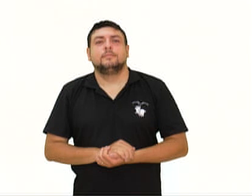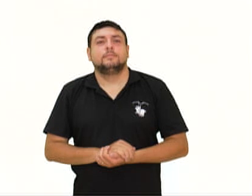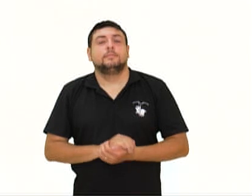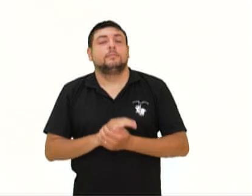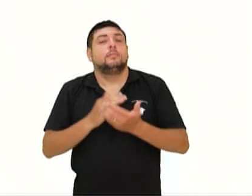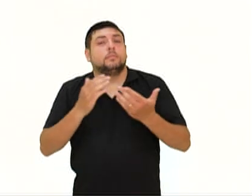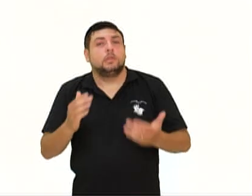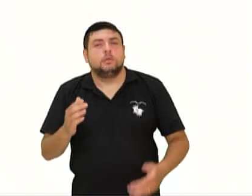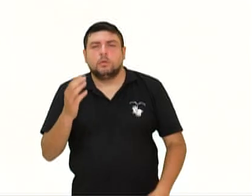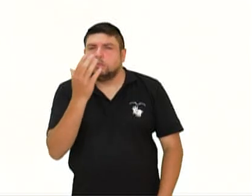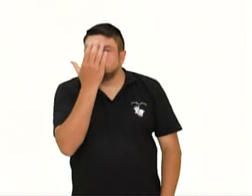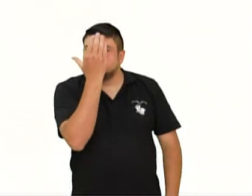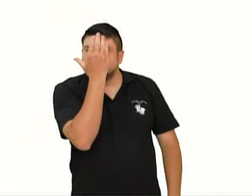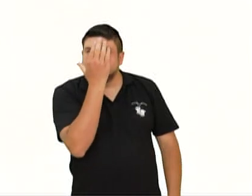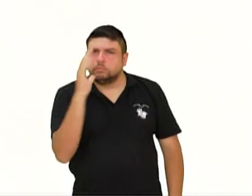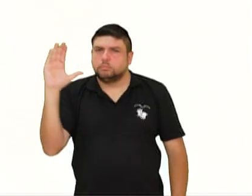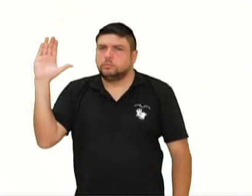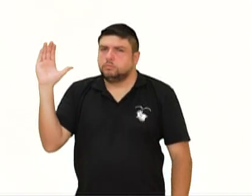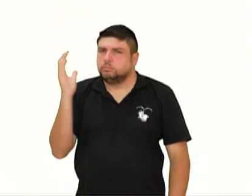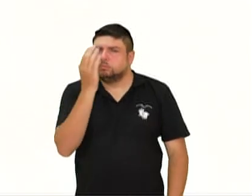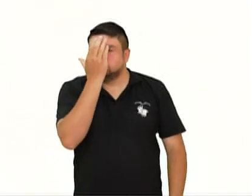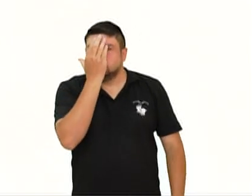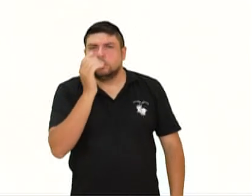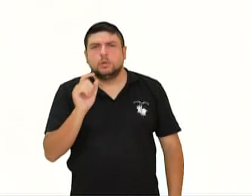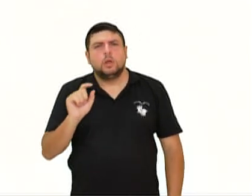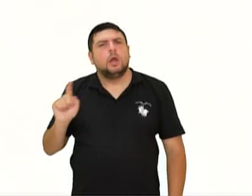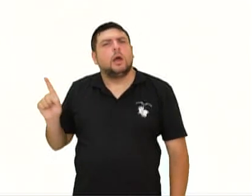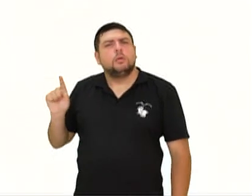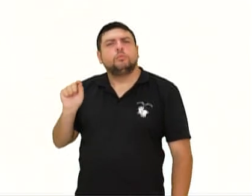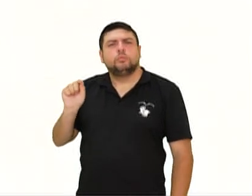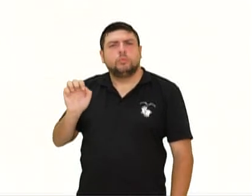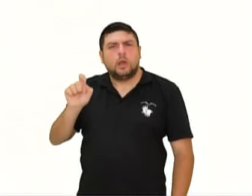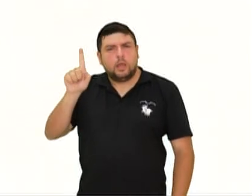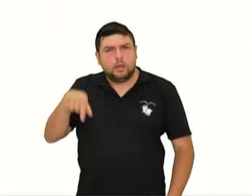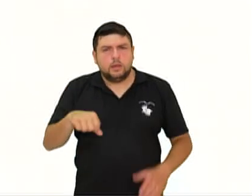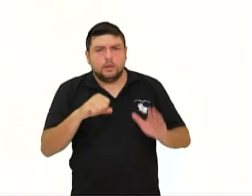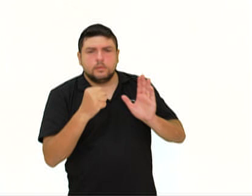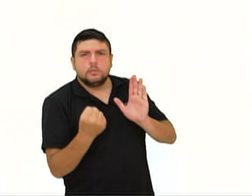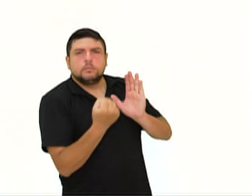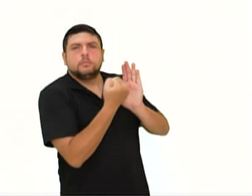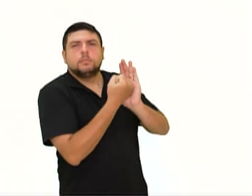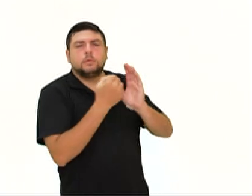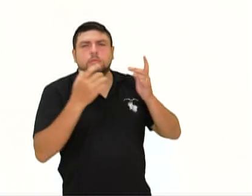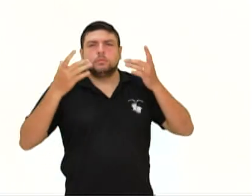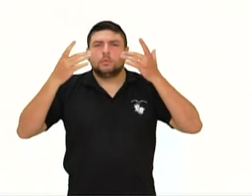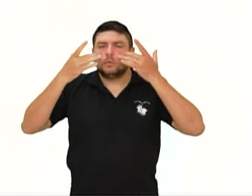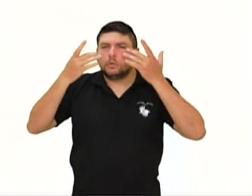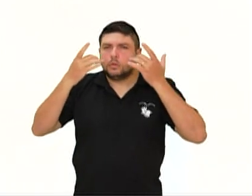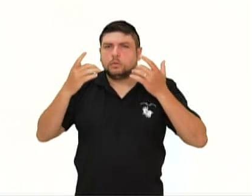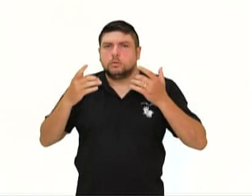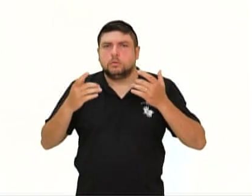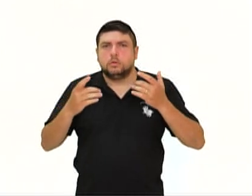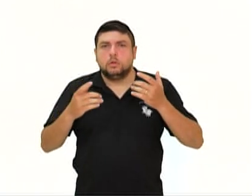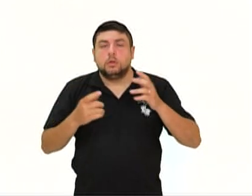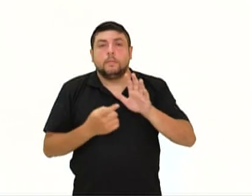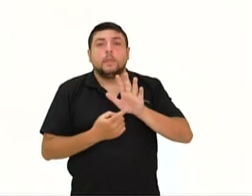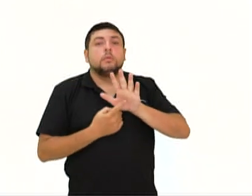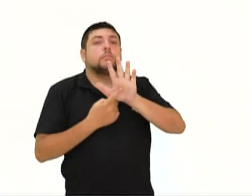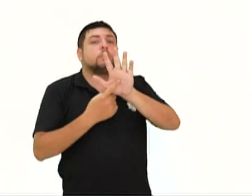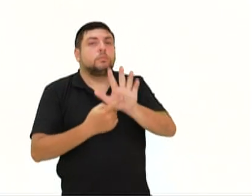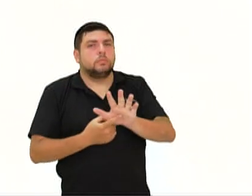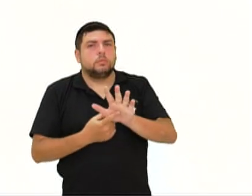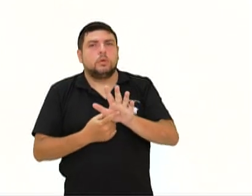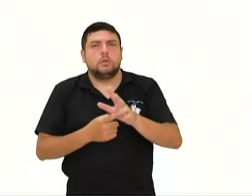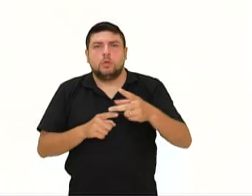as máscaras são uma representação clássica do teatro e representam os 2 principais gêneros